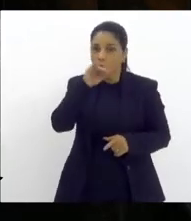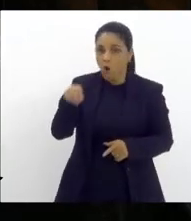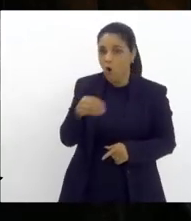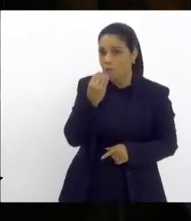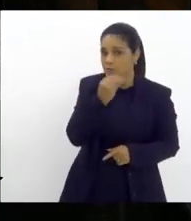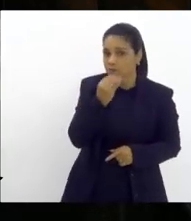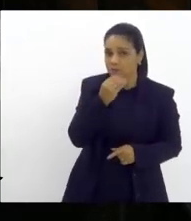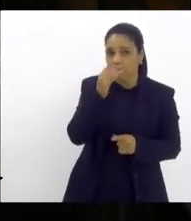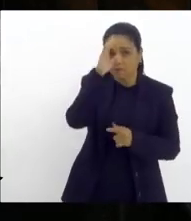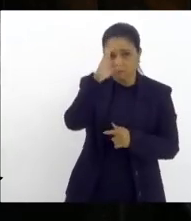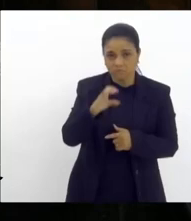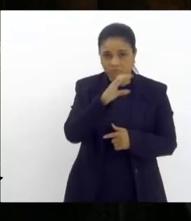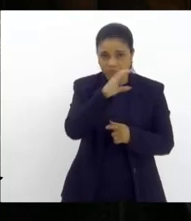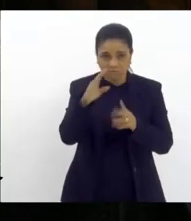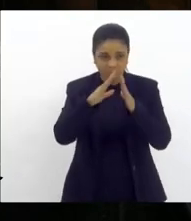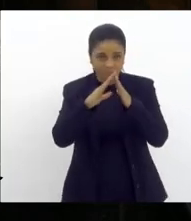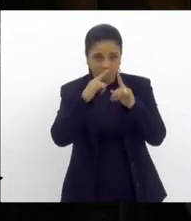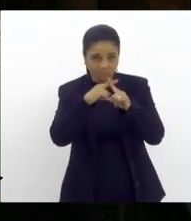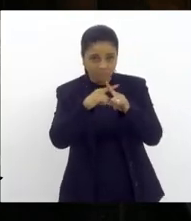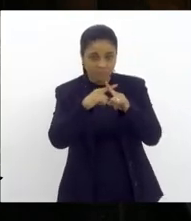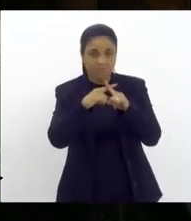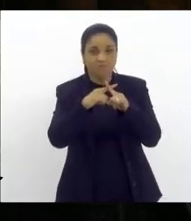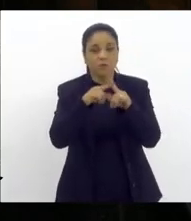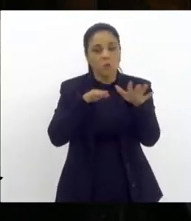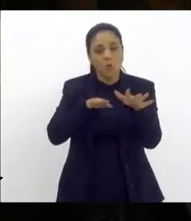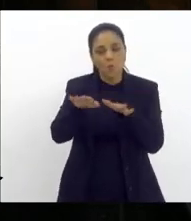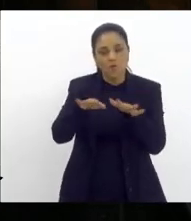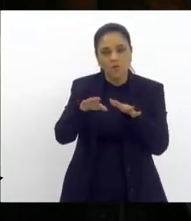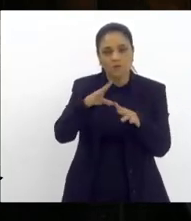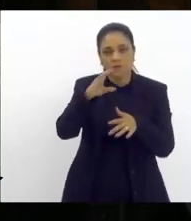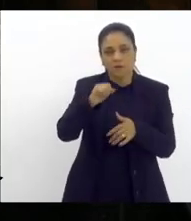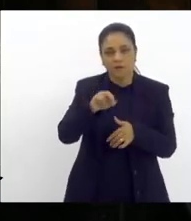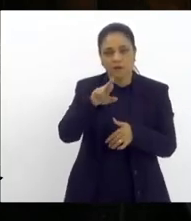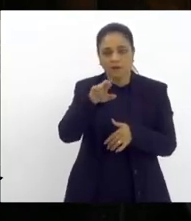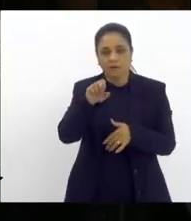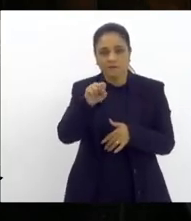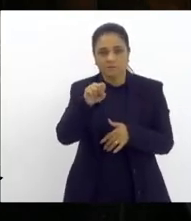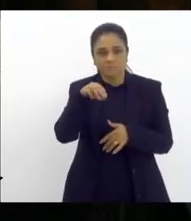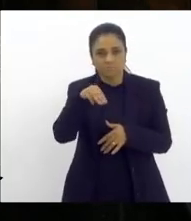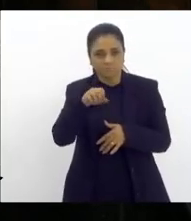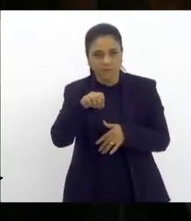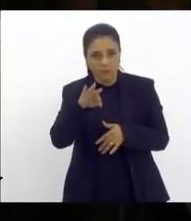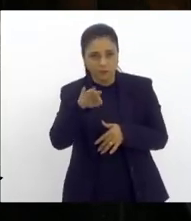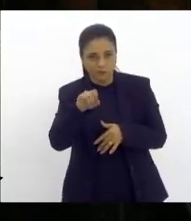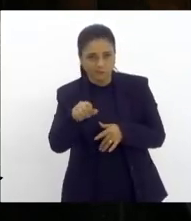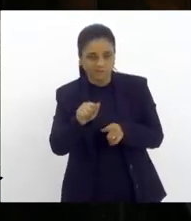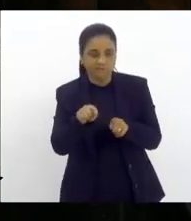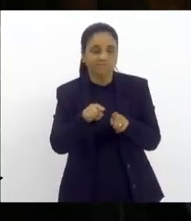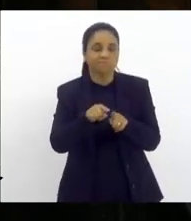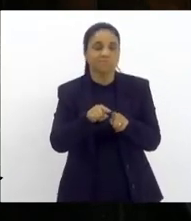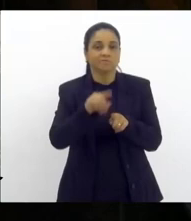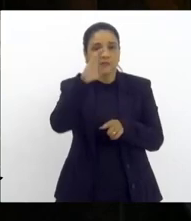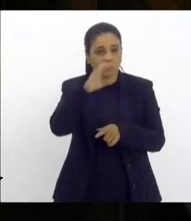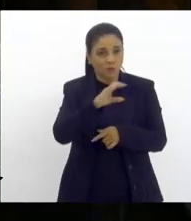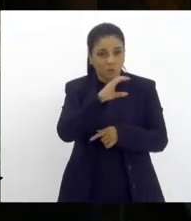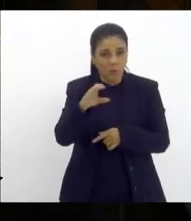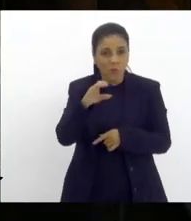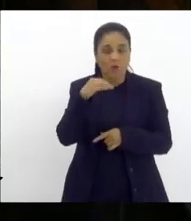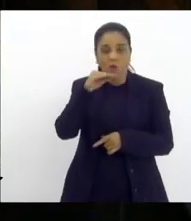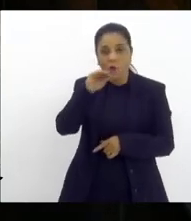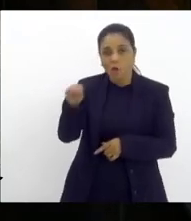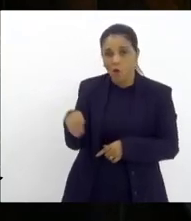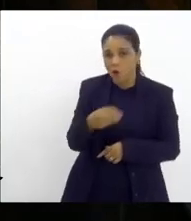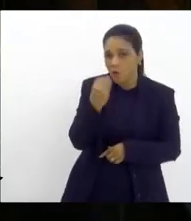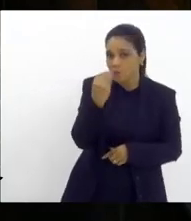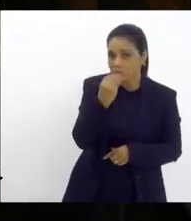de na igreja católica e através do movimento da Renovação Carismática Católica ter uma oportunidade de